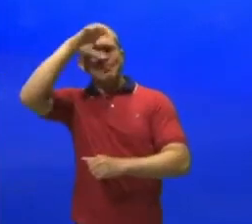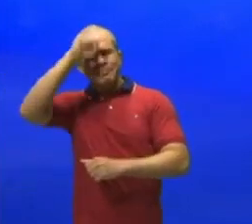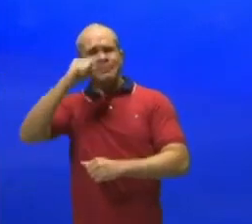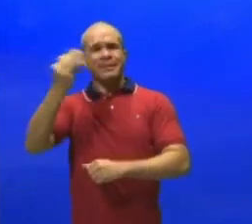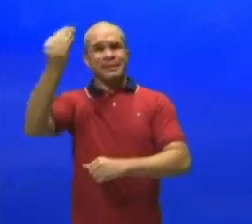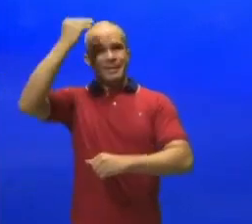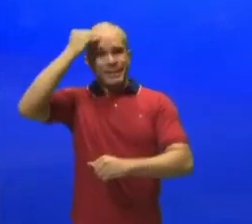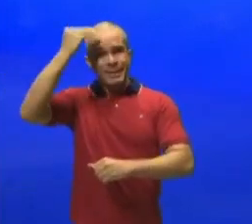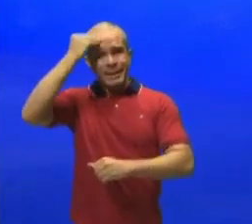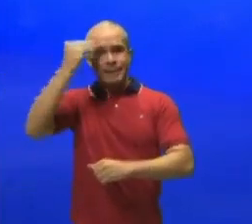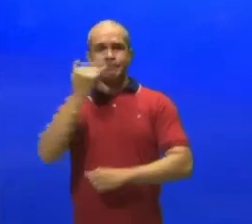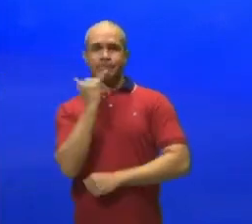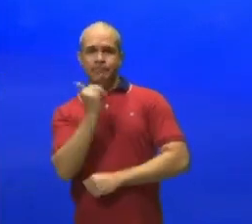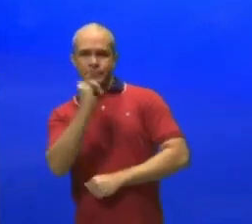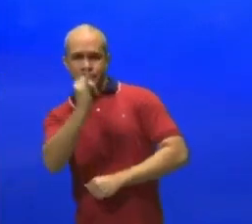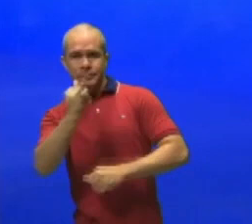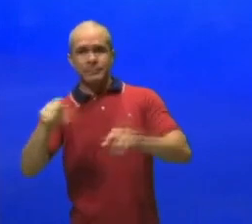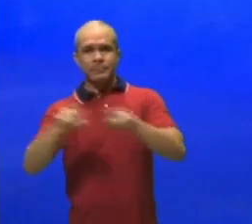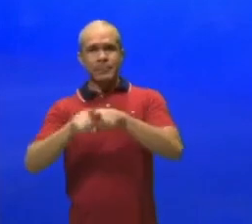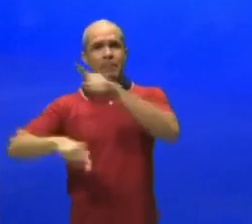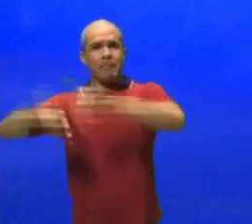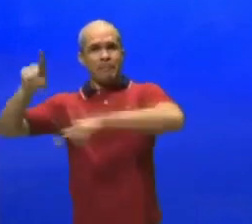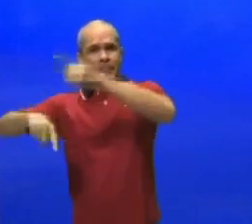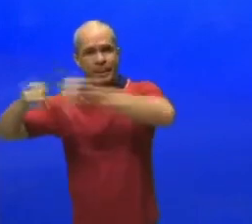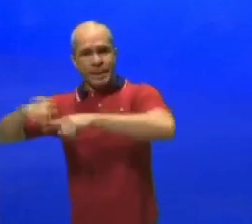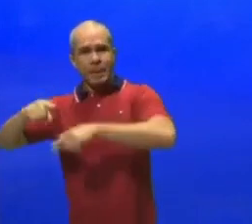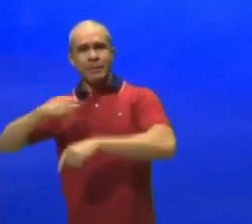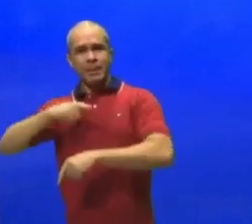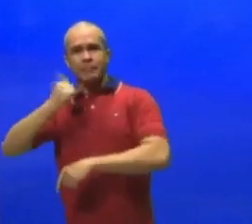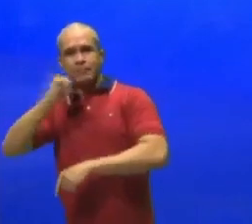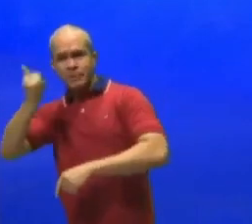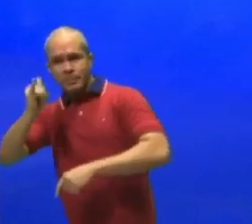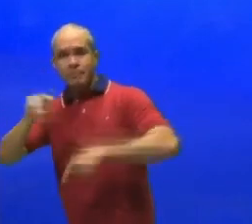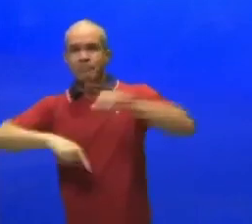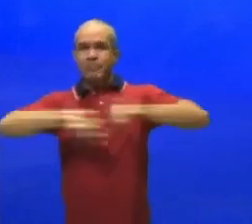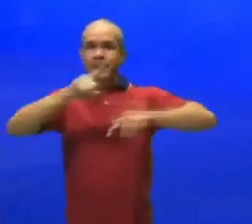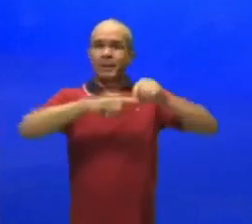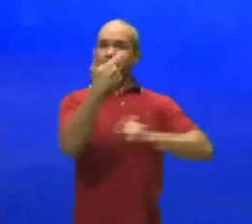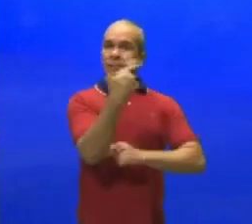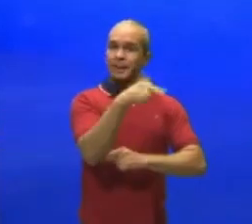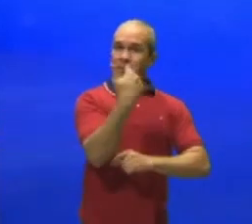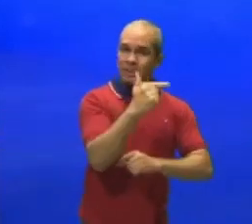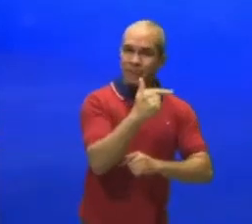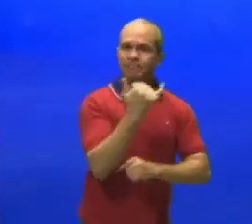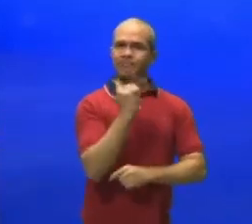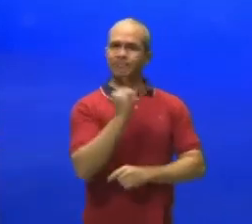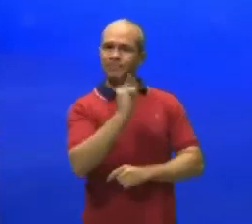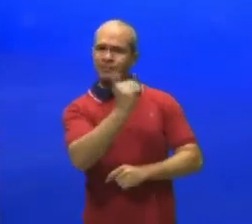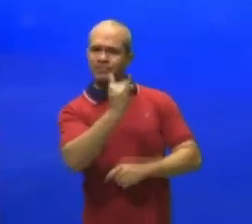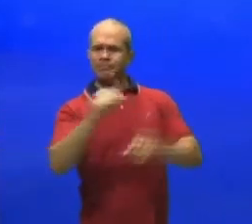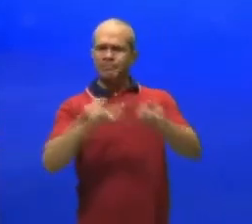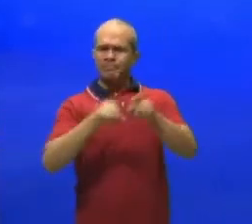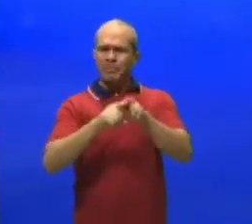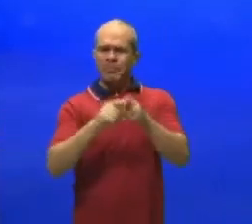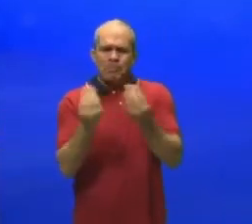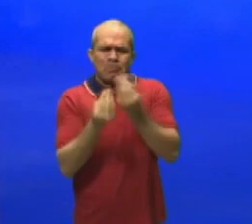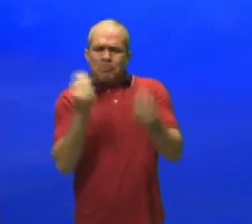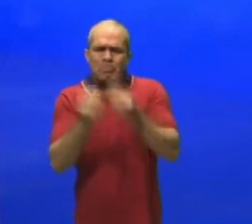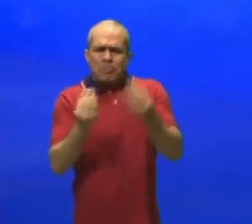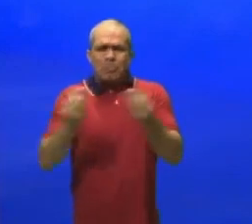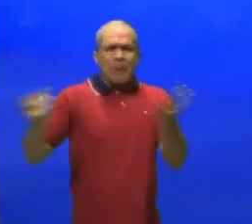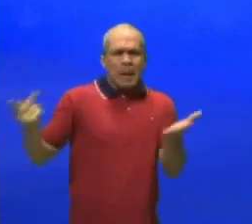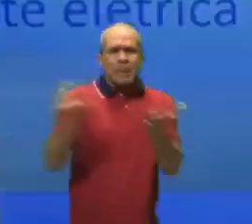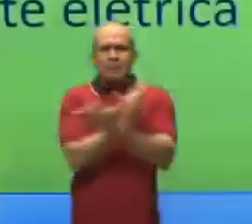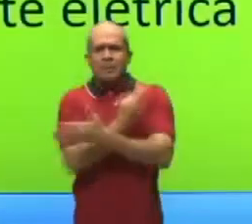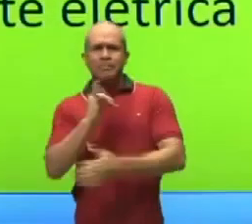conceito de eletricidade, condutores, isolantes, corrente elétrica e suas aplicações. Mas olha só, você sabia que a